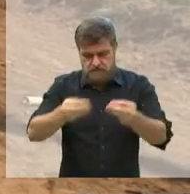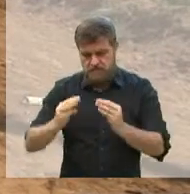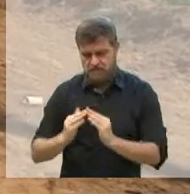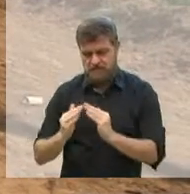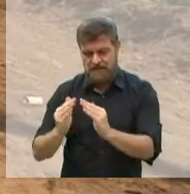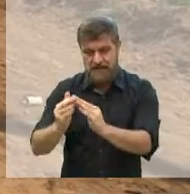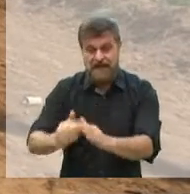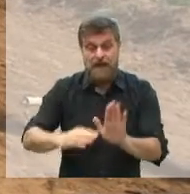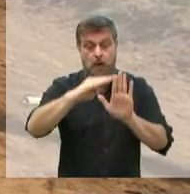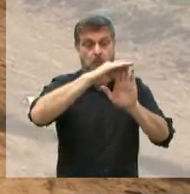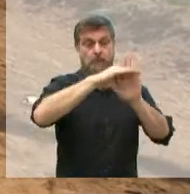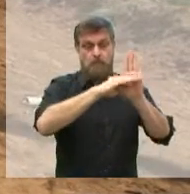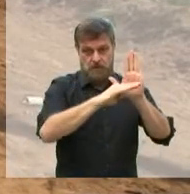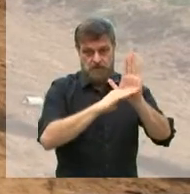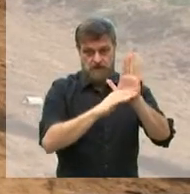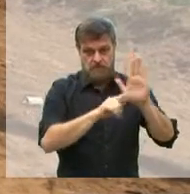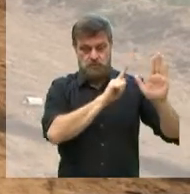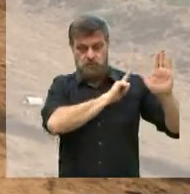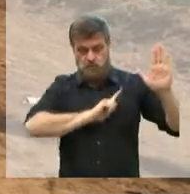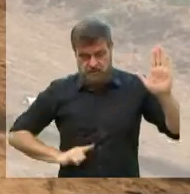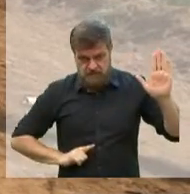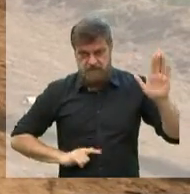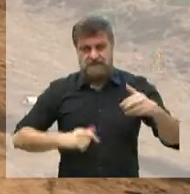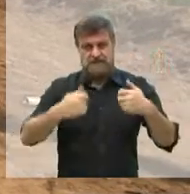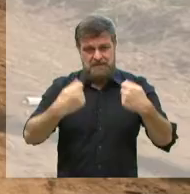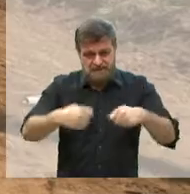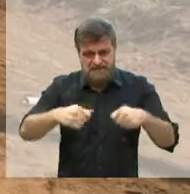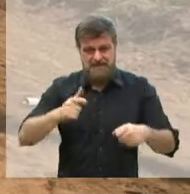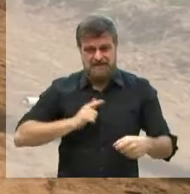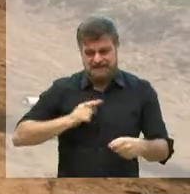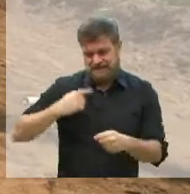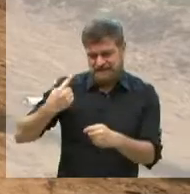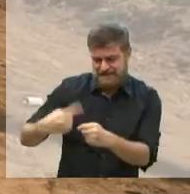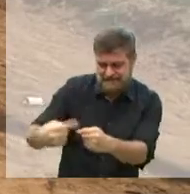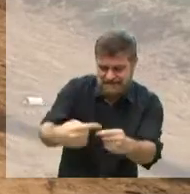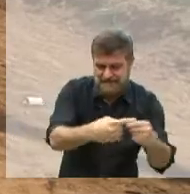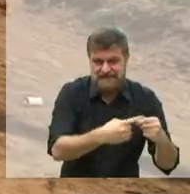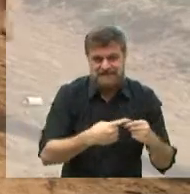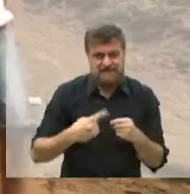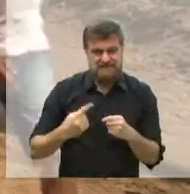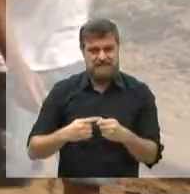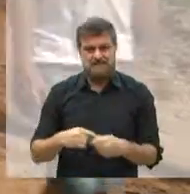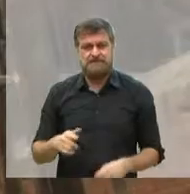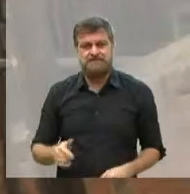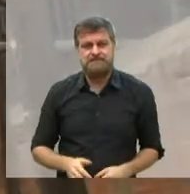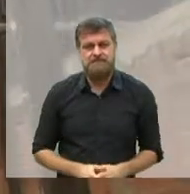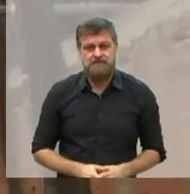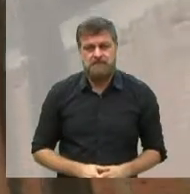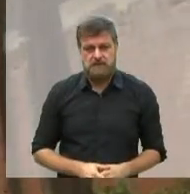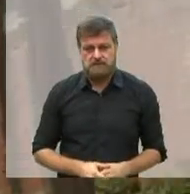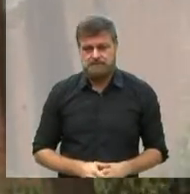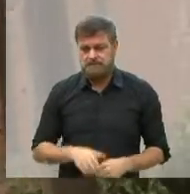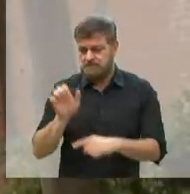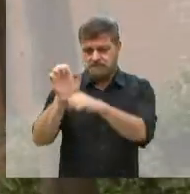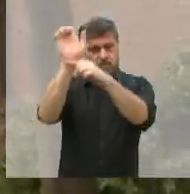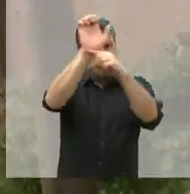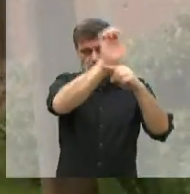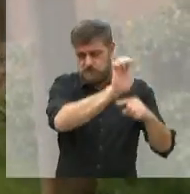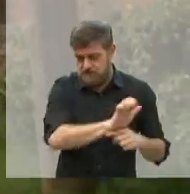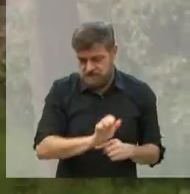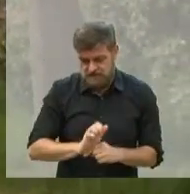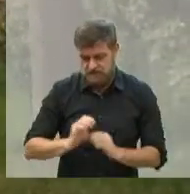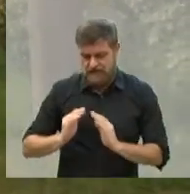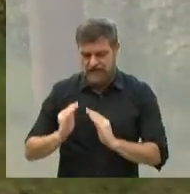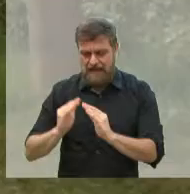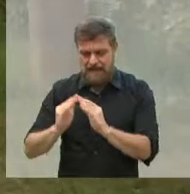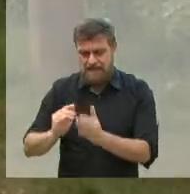de Estado. Era necessário que fossem feitas nas diferentes cidades, dos mais diferentes rincões do país,